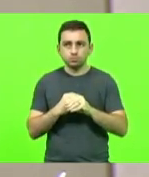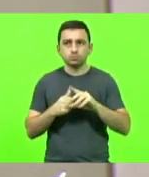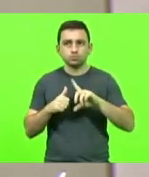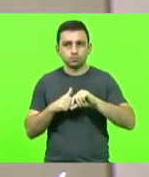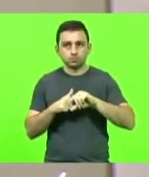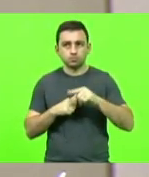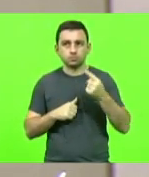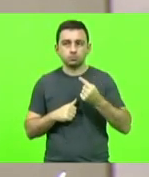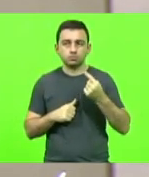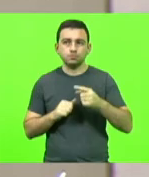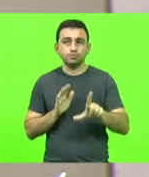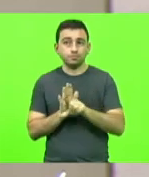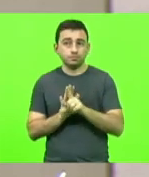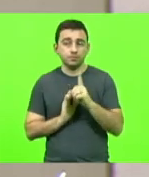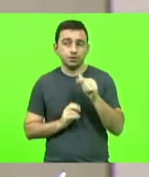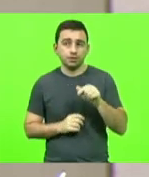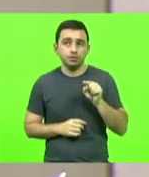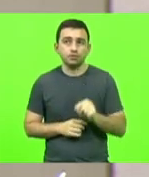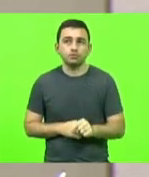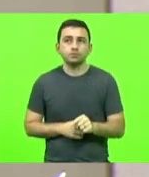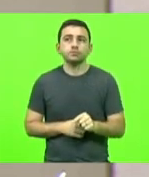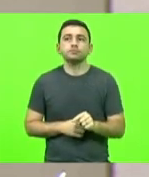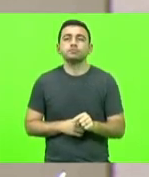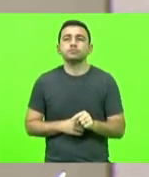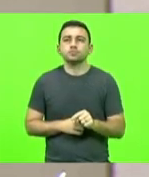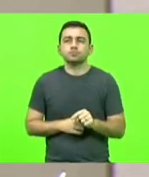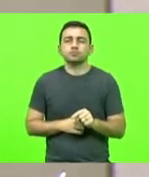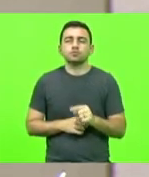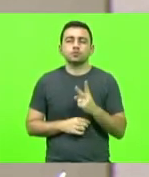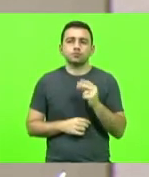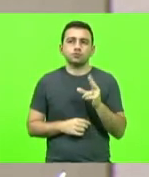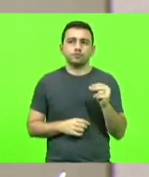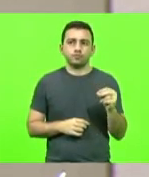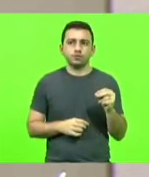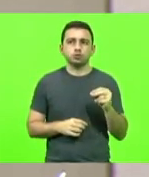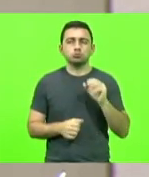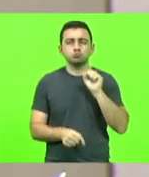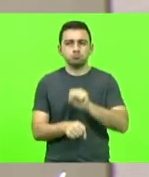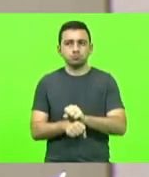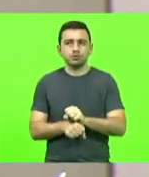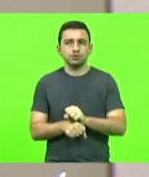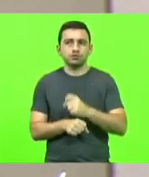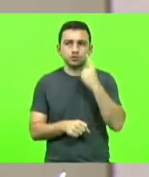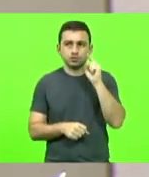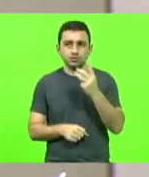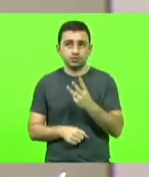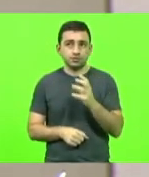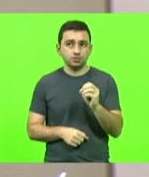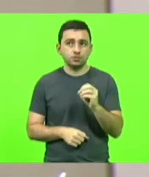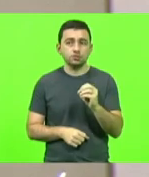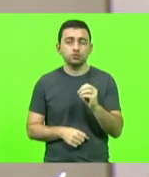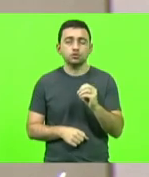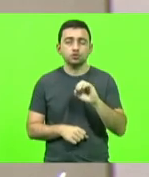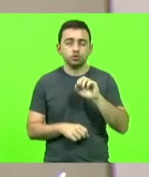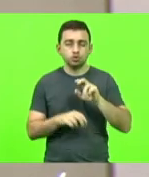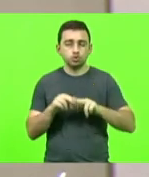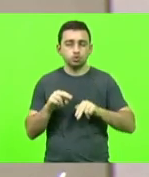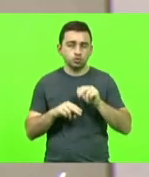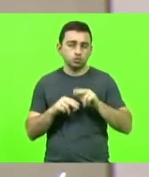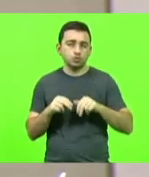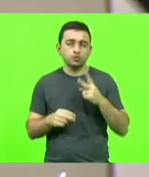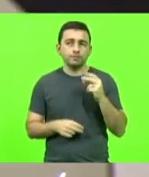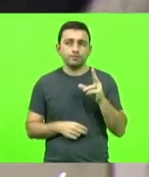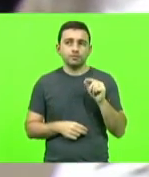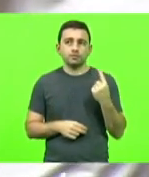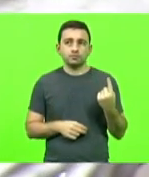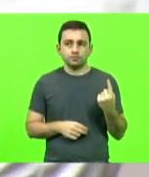número 17.939 de 2020, que suspende até o dia 30 de junho de 2021 a obrigatoriedade de manutenção